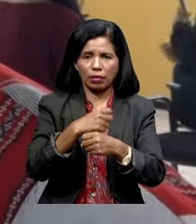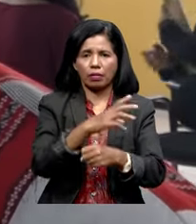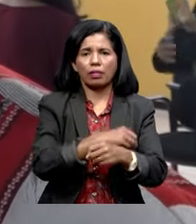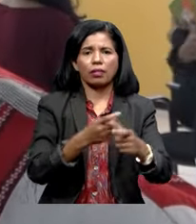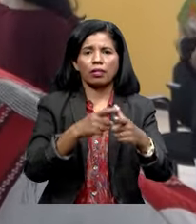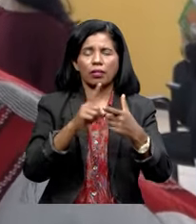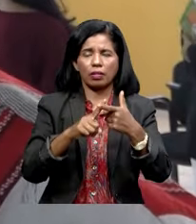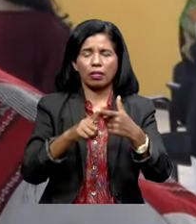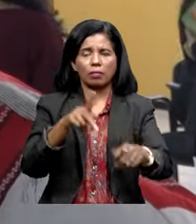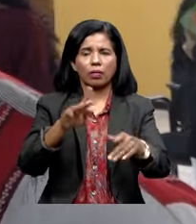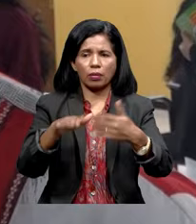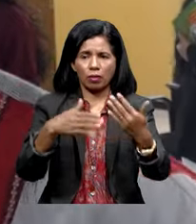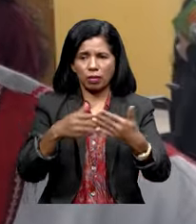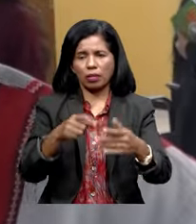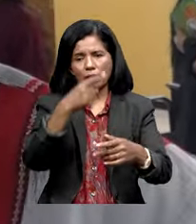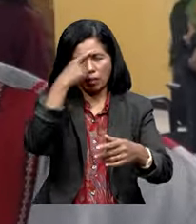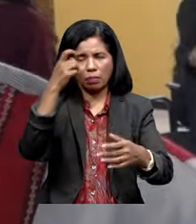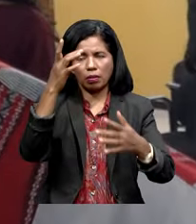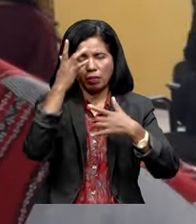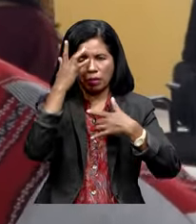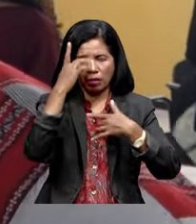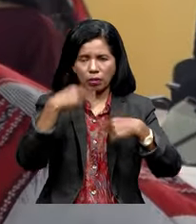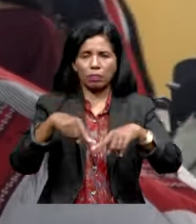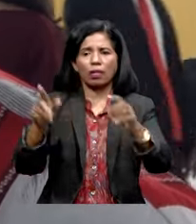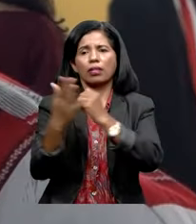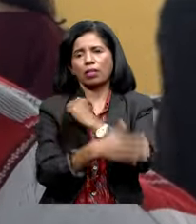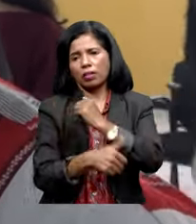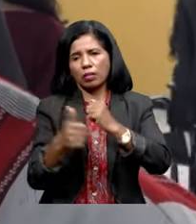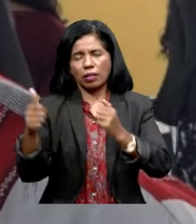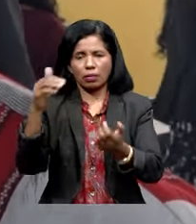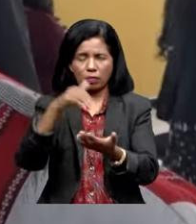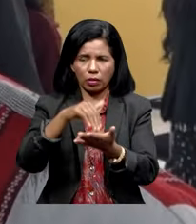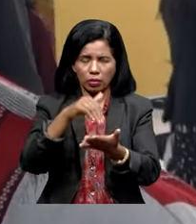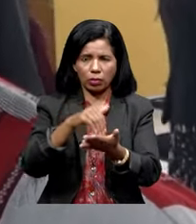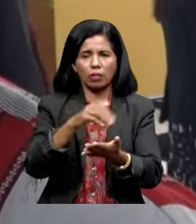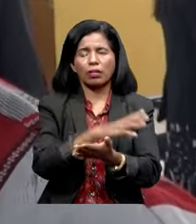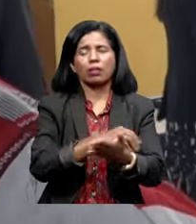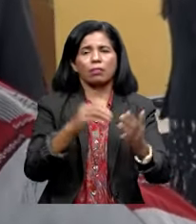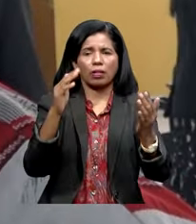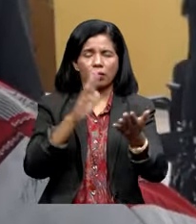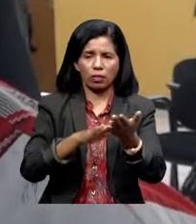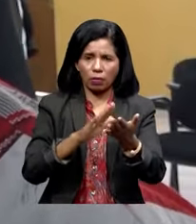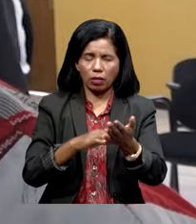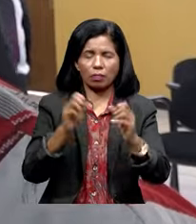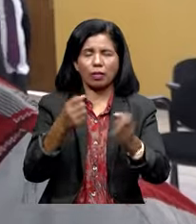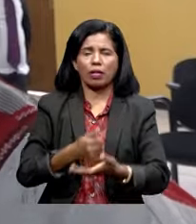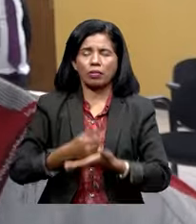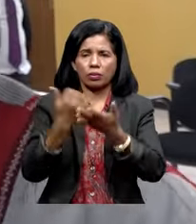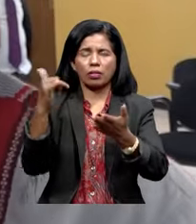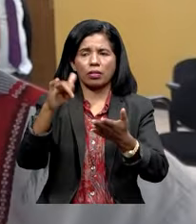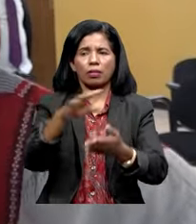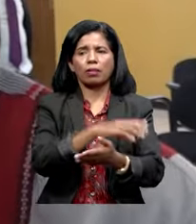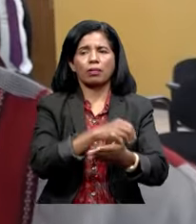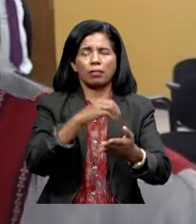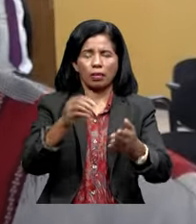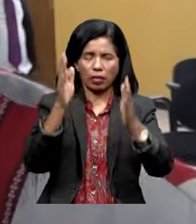e tenis será um será tamba moras a tu saiba ler bas estudo tau hirak ne hoto bele tolong para tu bele e